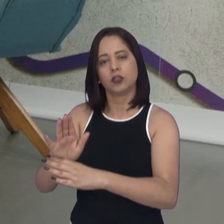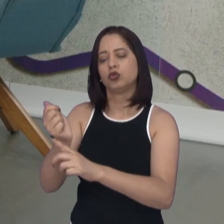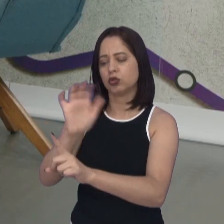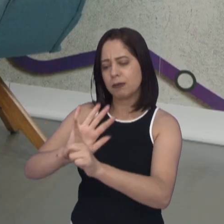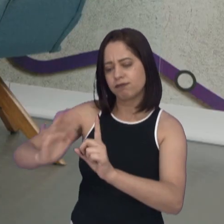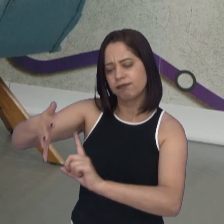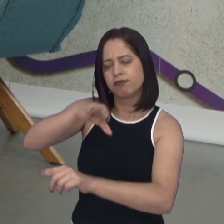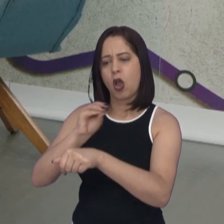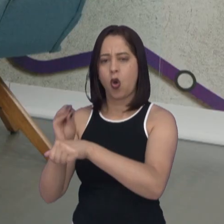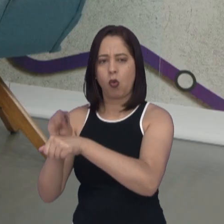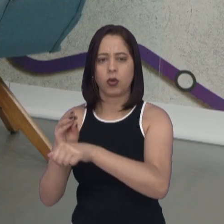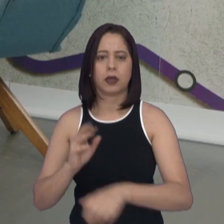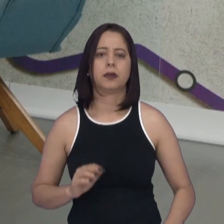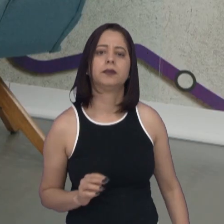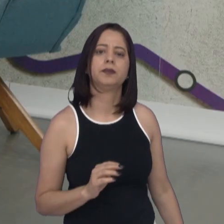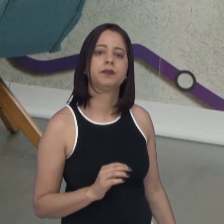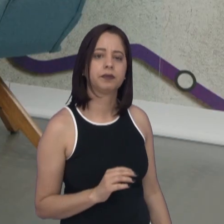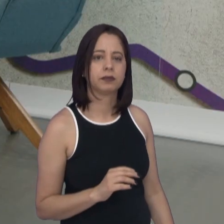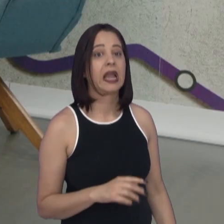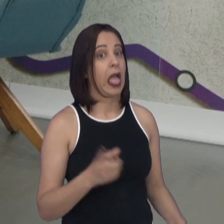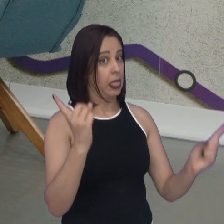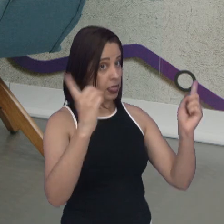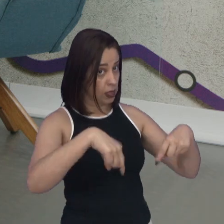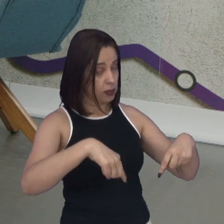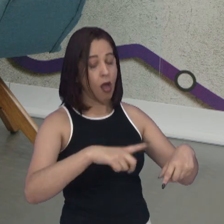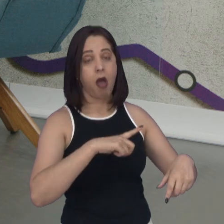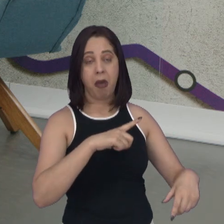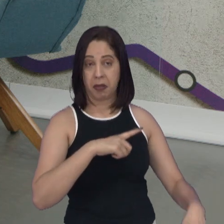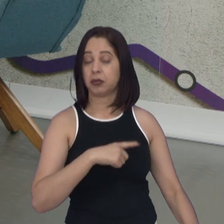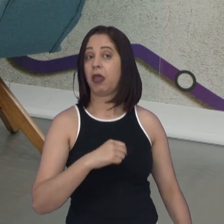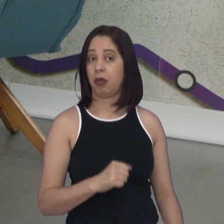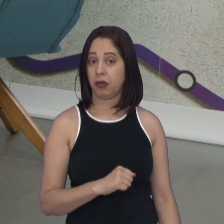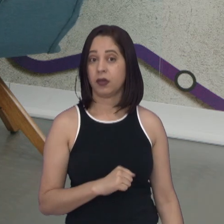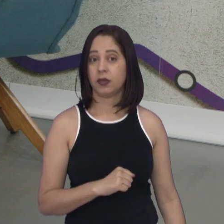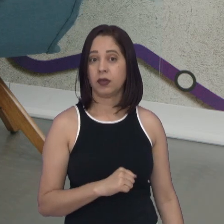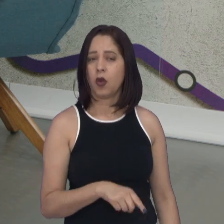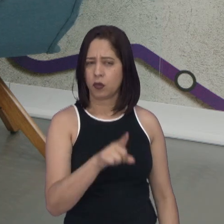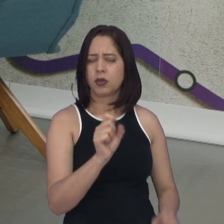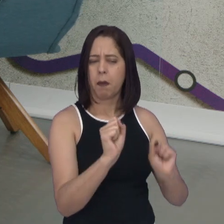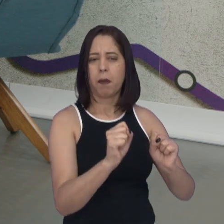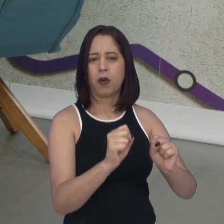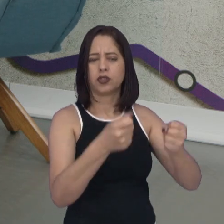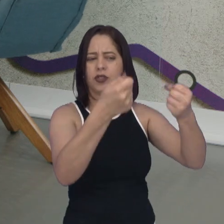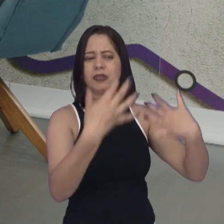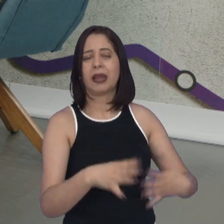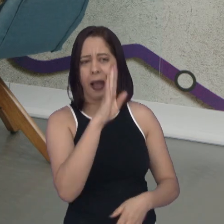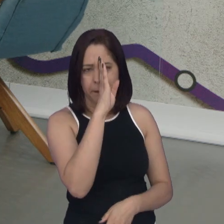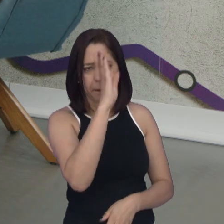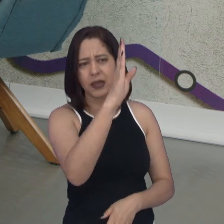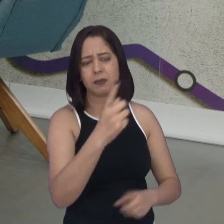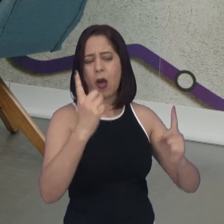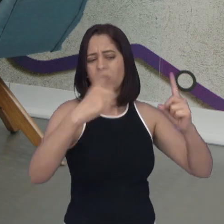eu imagino que os desafios enfrentados são muitos, né? Eu queria que você colocasse aí pra gente quais são esses principais